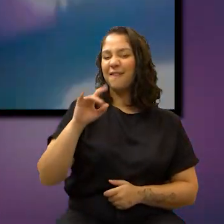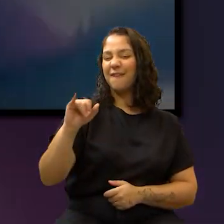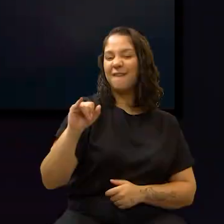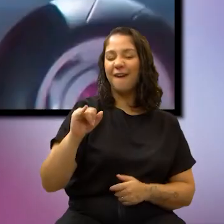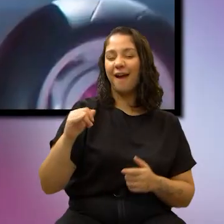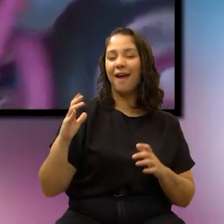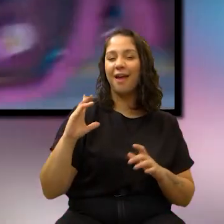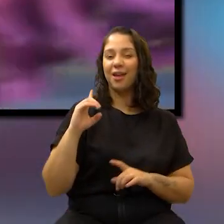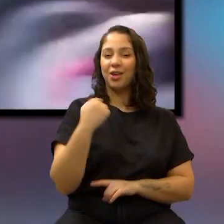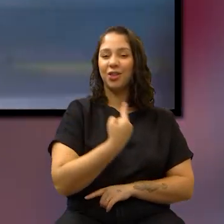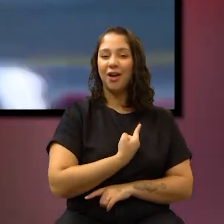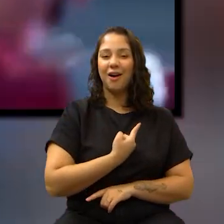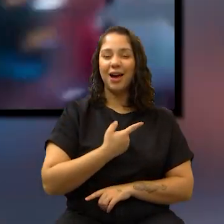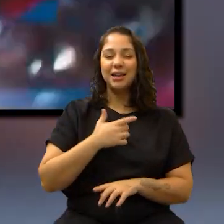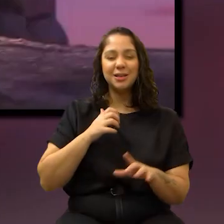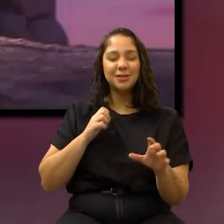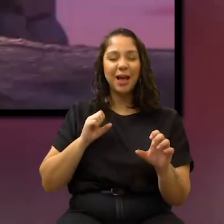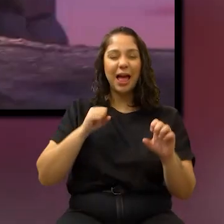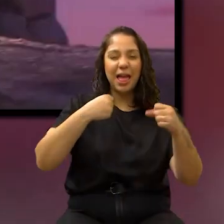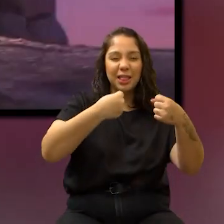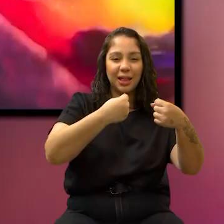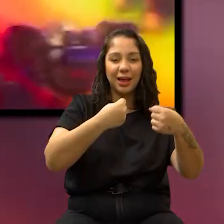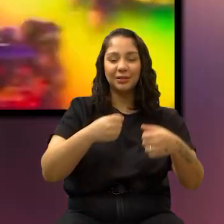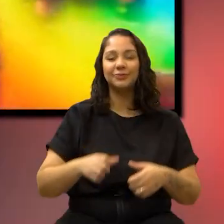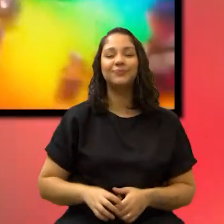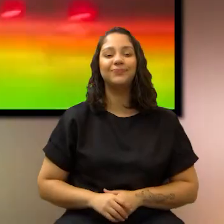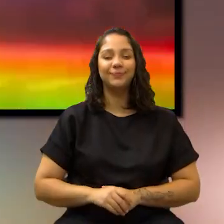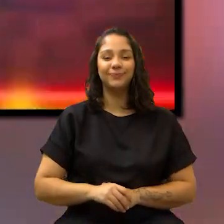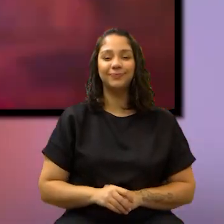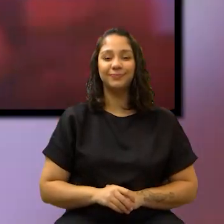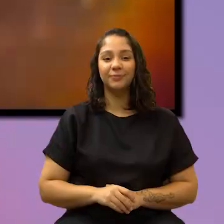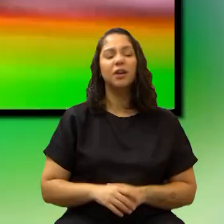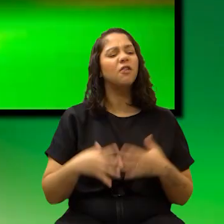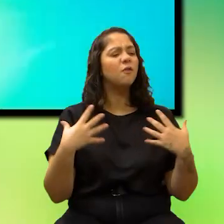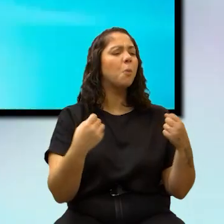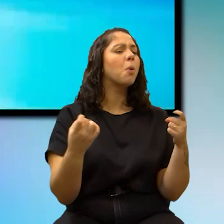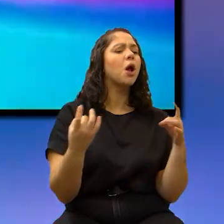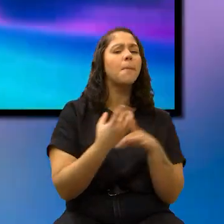vamos nós! Atacar!